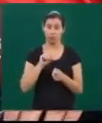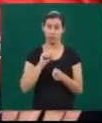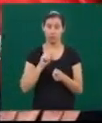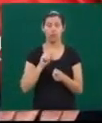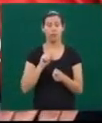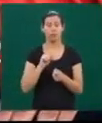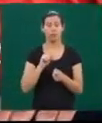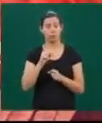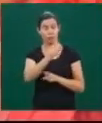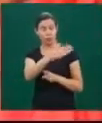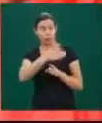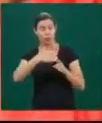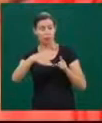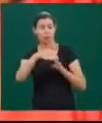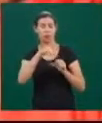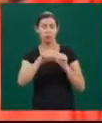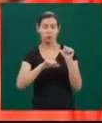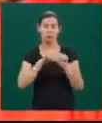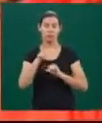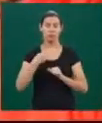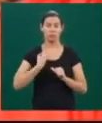que existe um outro lado.